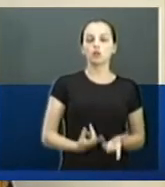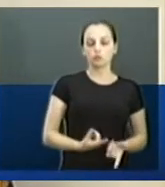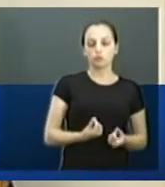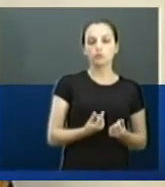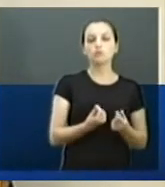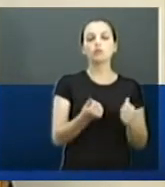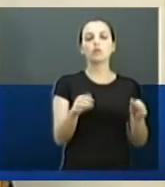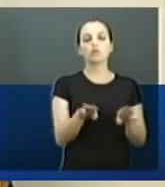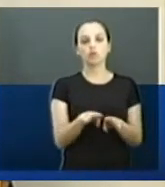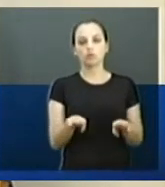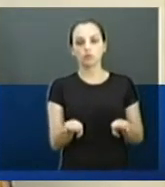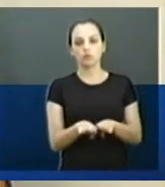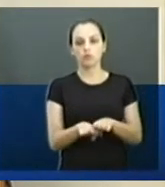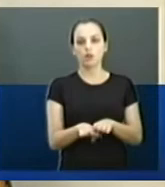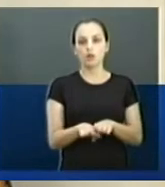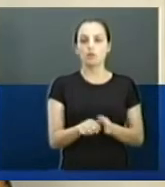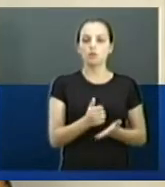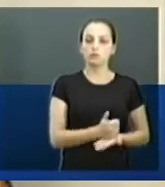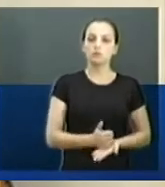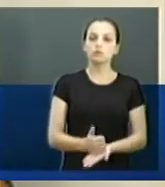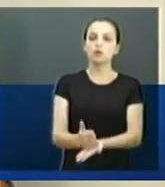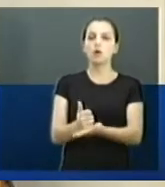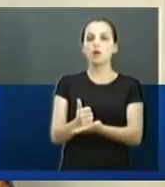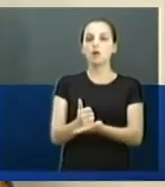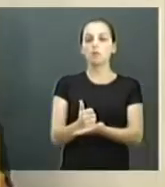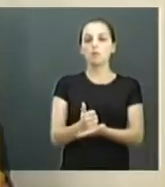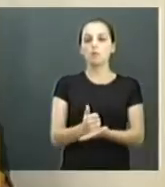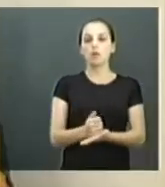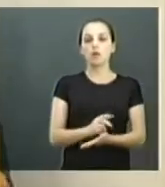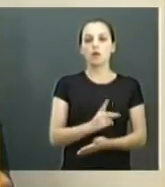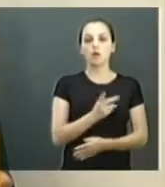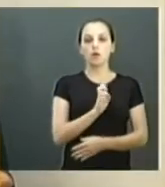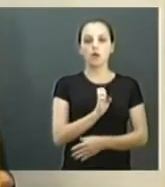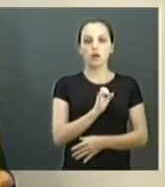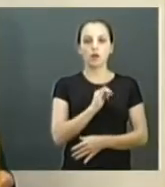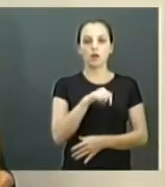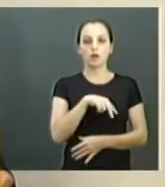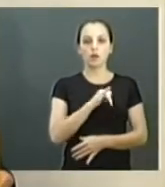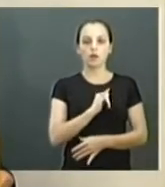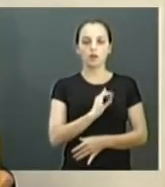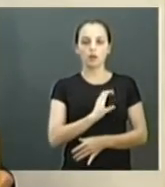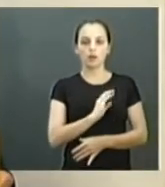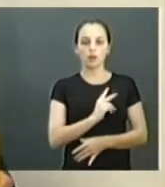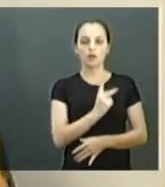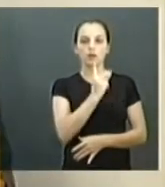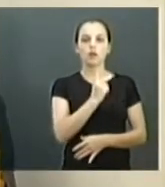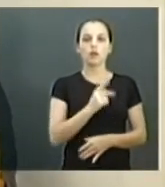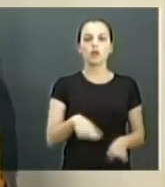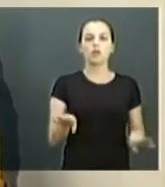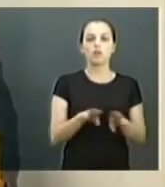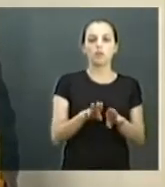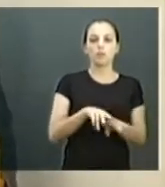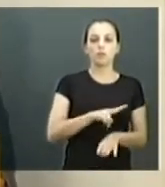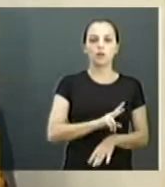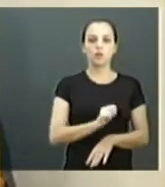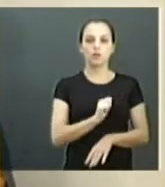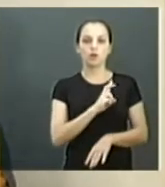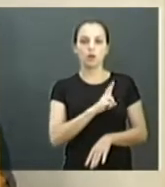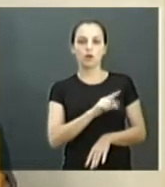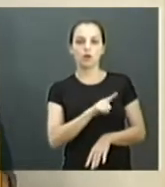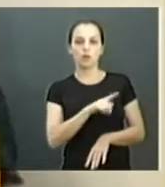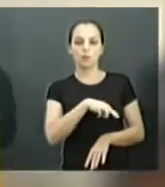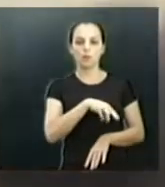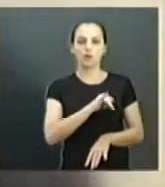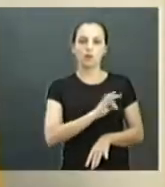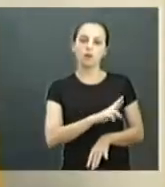dinheiro, apoio da Heineken e principalmente do Valmir, da TV Circulando, que está dando todo o apoio, como